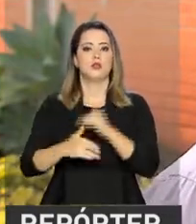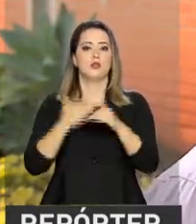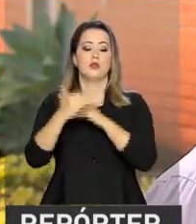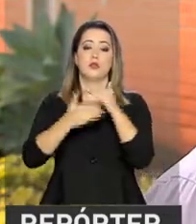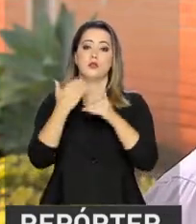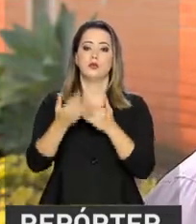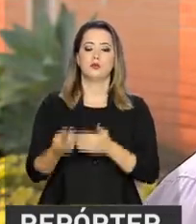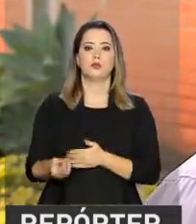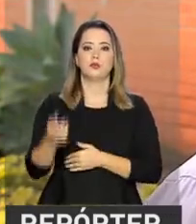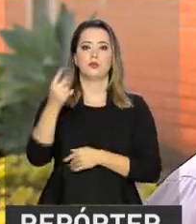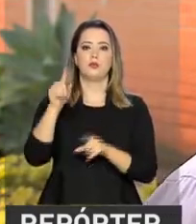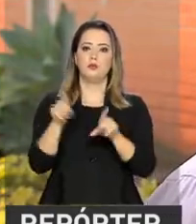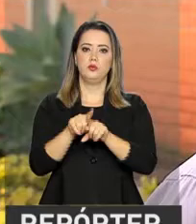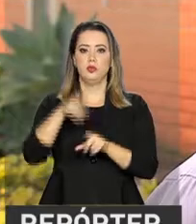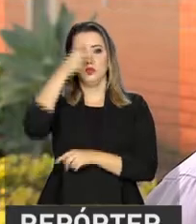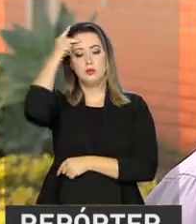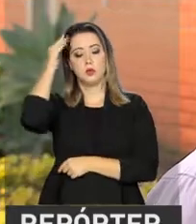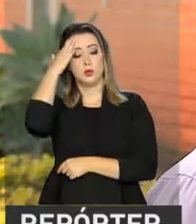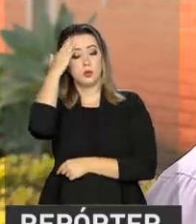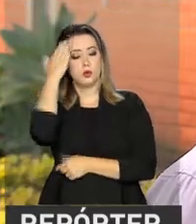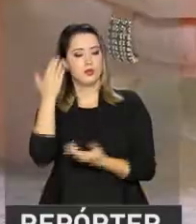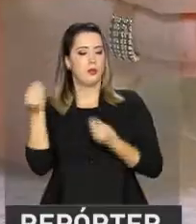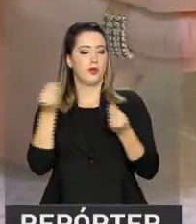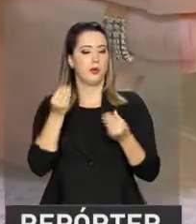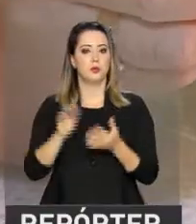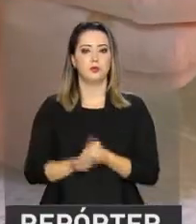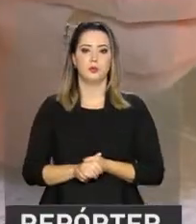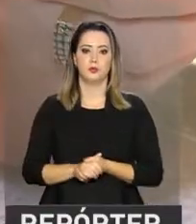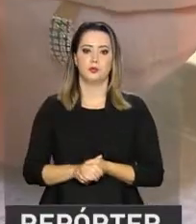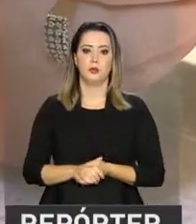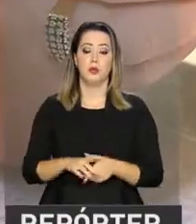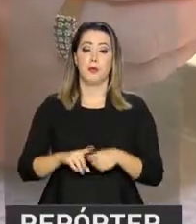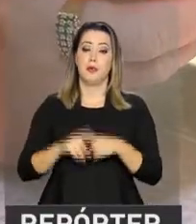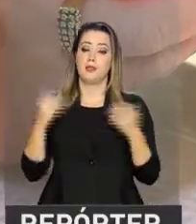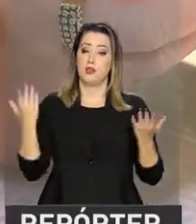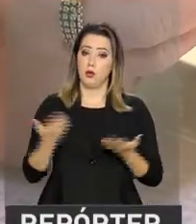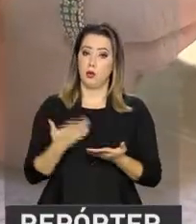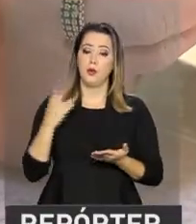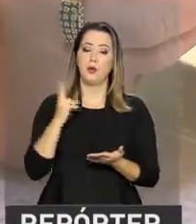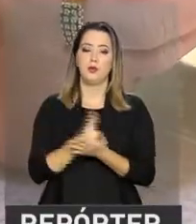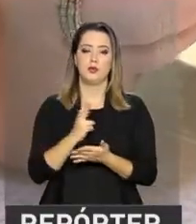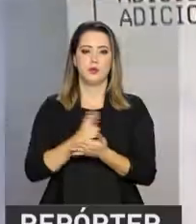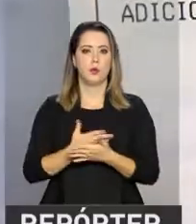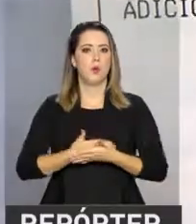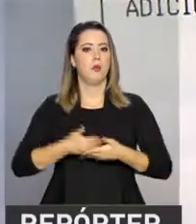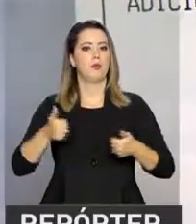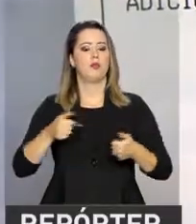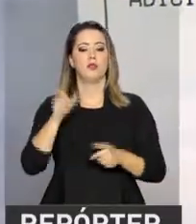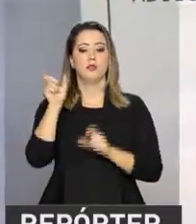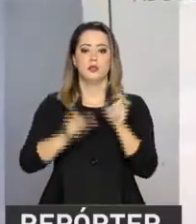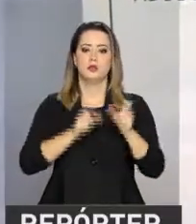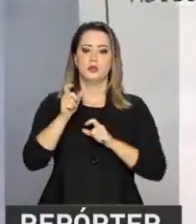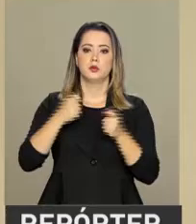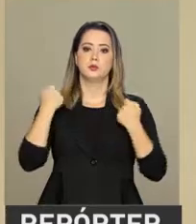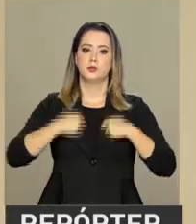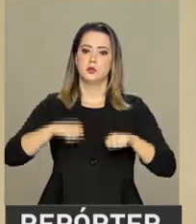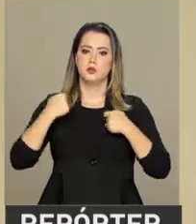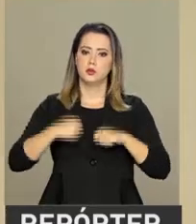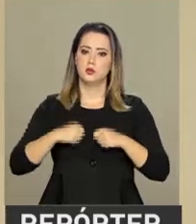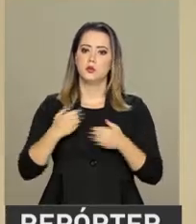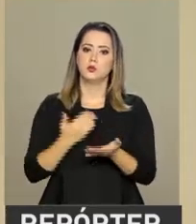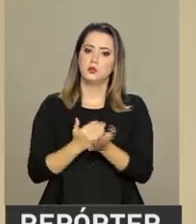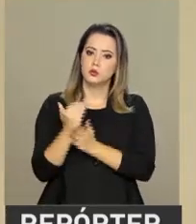tarifa e o consumidor não sabe exatamente por que mas mesmo com uma melhora na bandeira tarifária os consumidores precisam